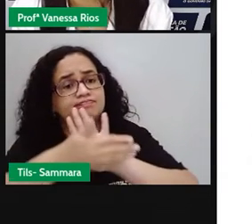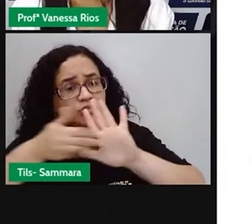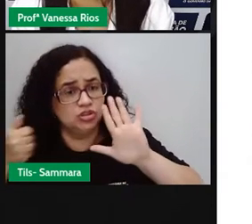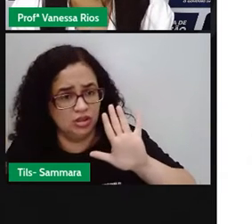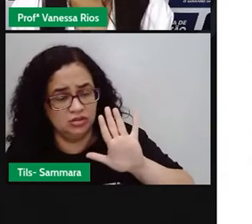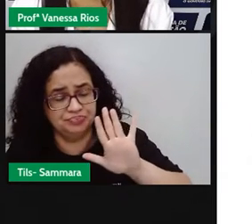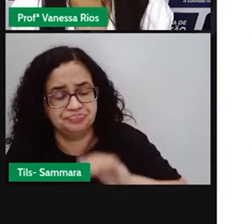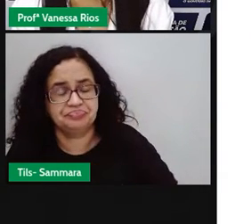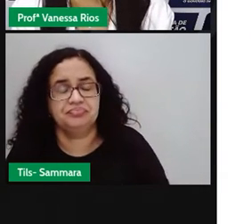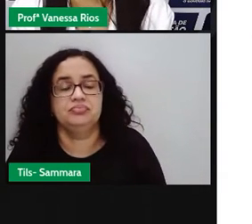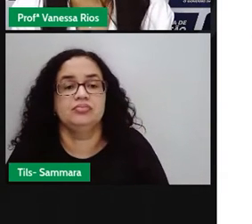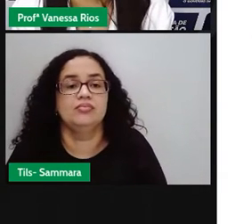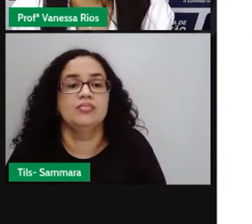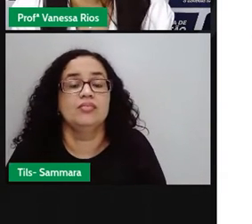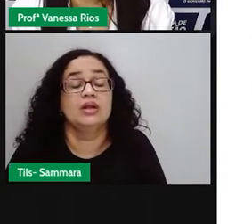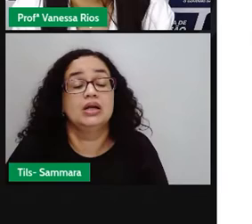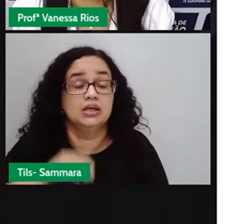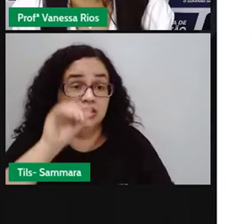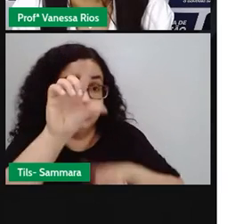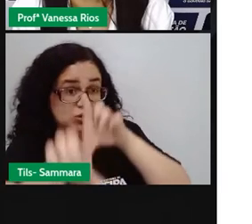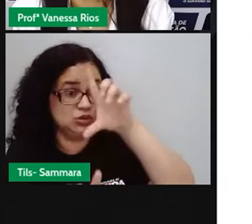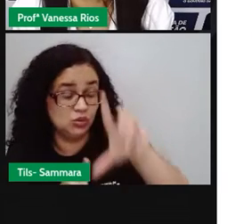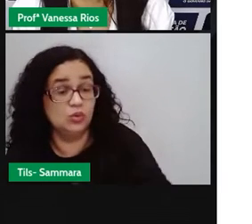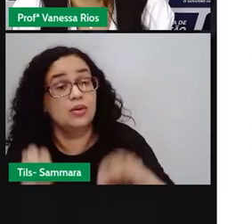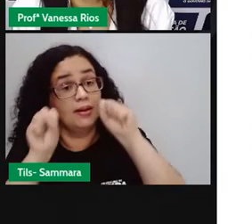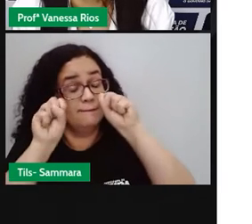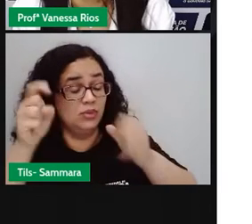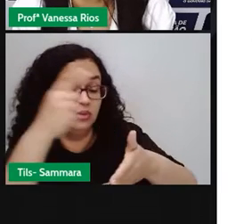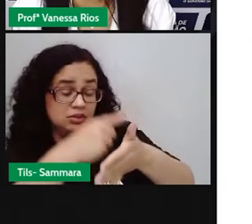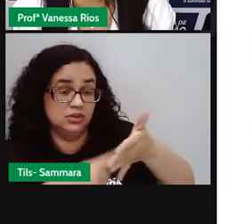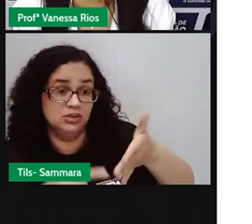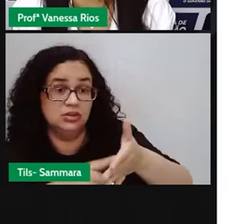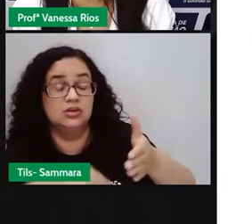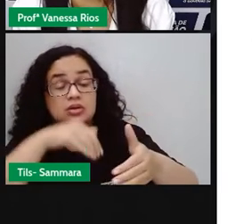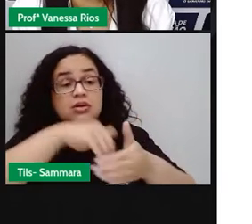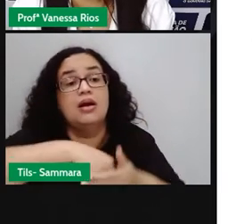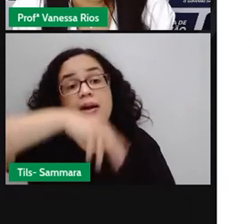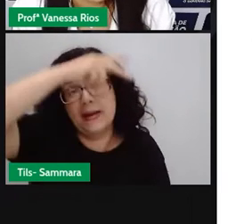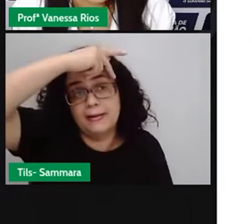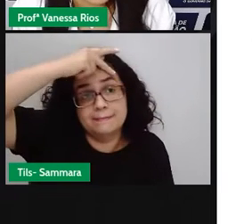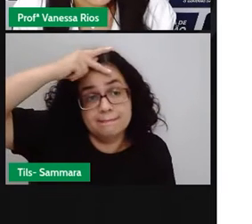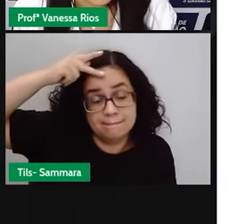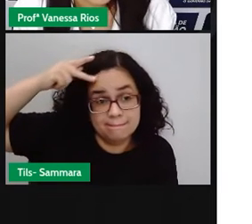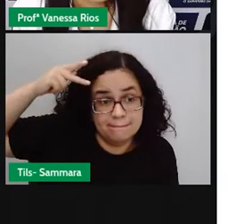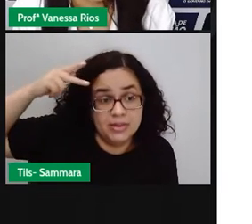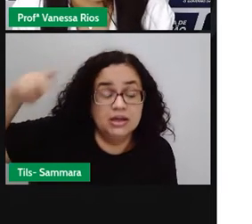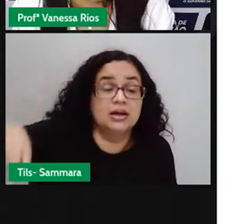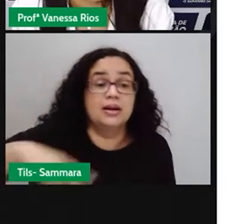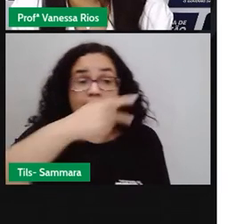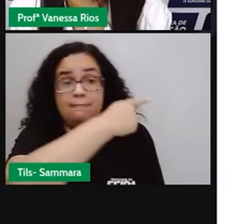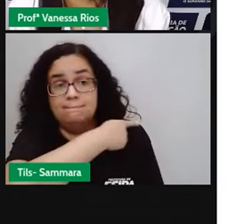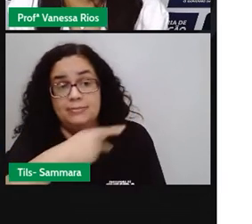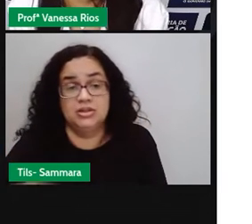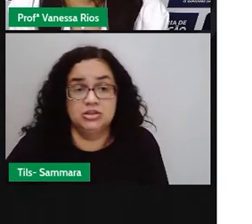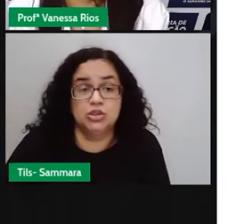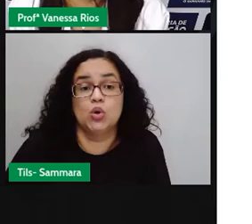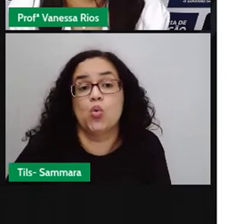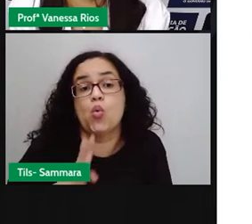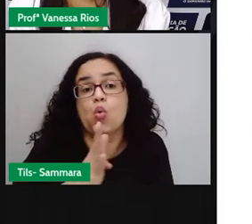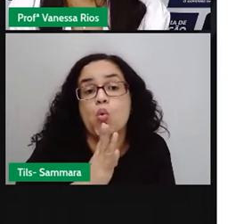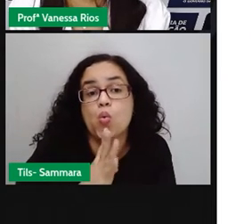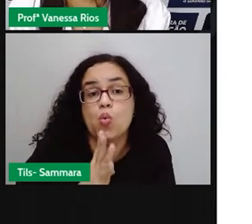retirados em relação à escolha, ao poder de voto das pessoas para presidente, ficou conhecido como